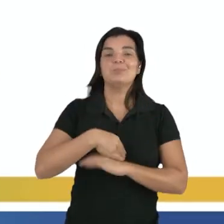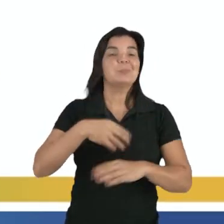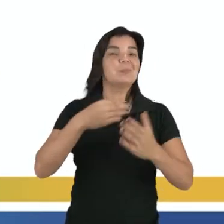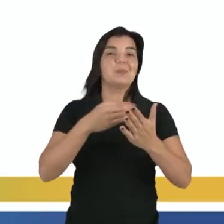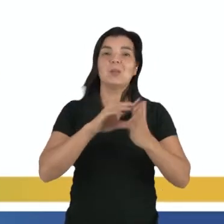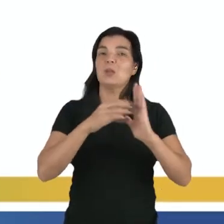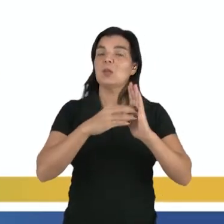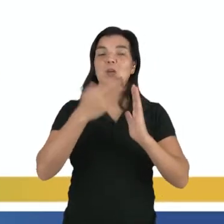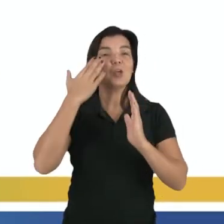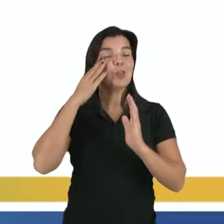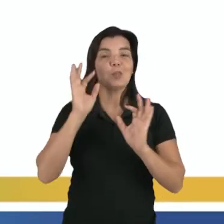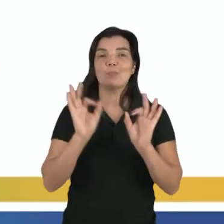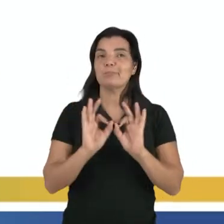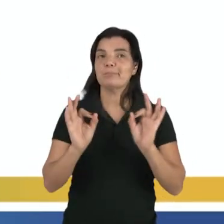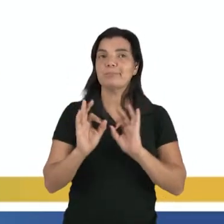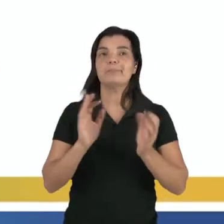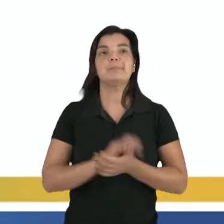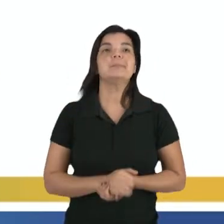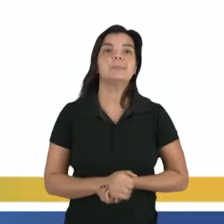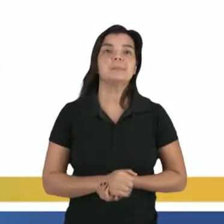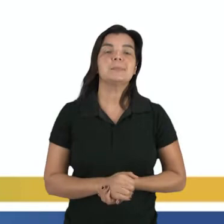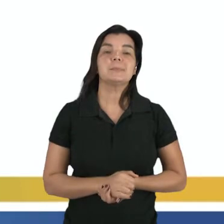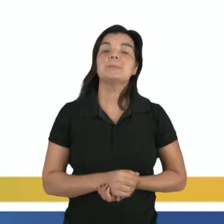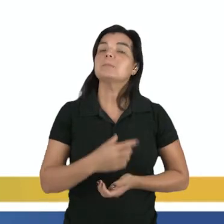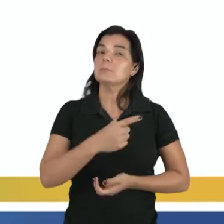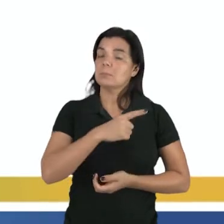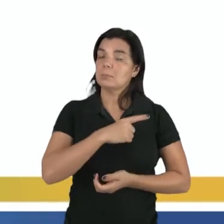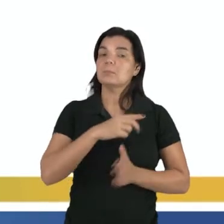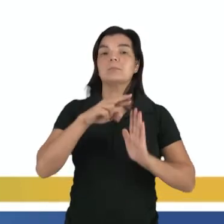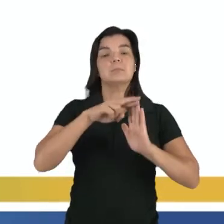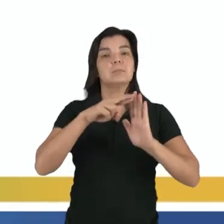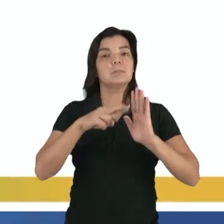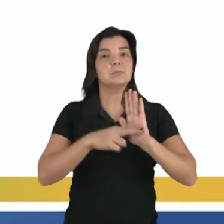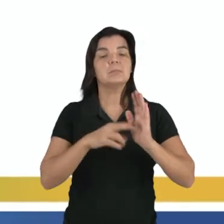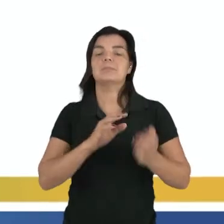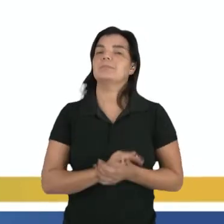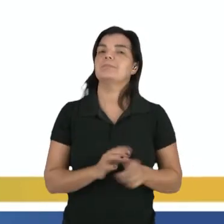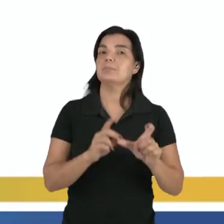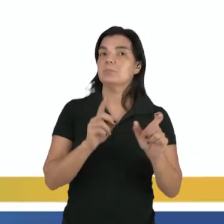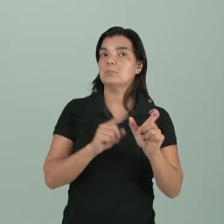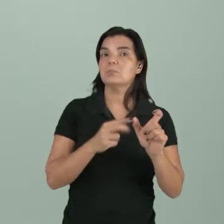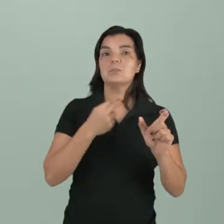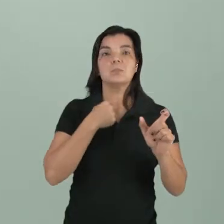o texto inteligível. Ou seja, existe aquela regrinha lá,